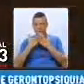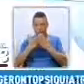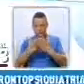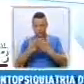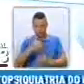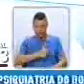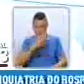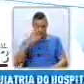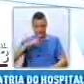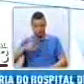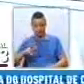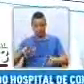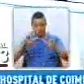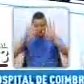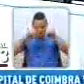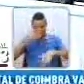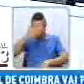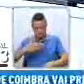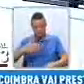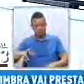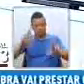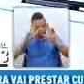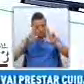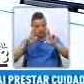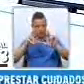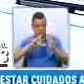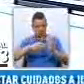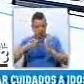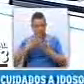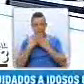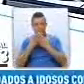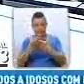Dia Portugal. Um bom fim de semana e corra bem essa iniciativa. Eu é que agradeço, muito